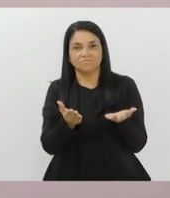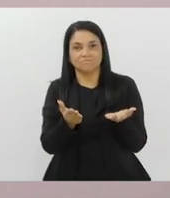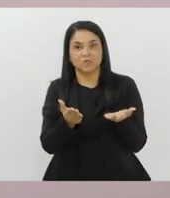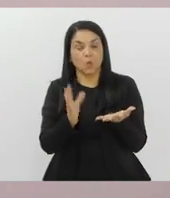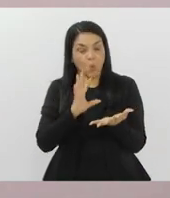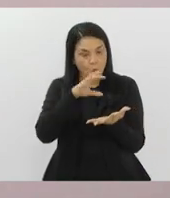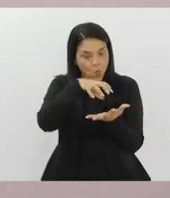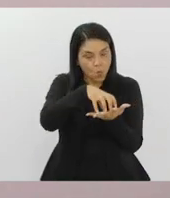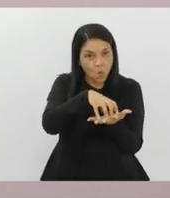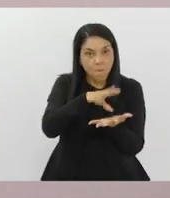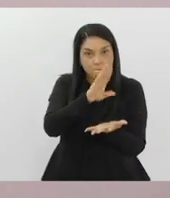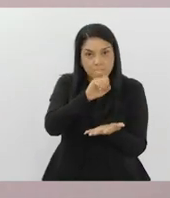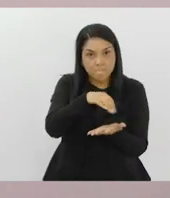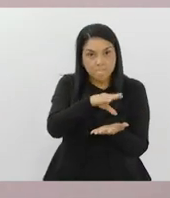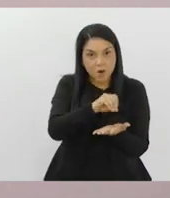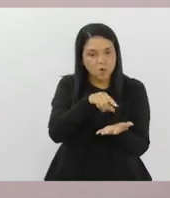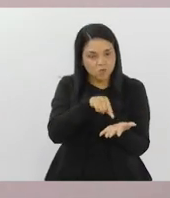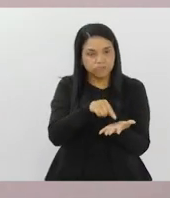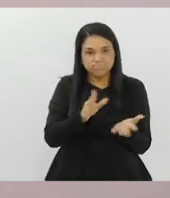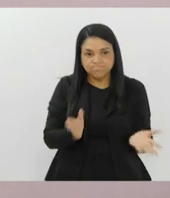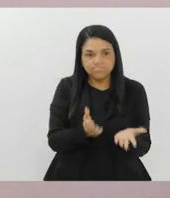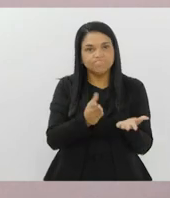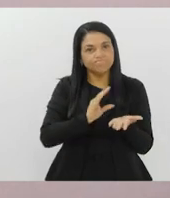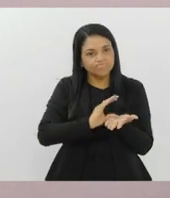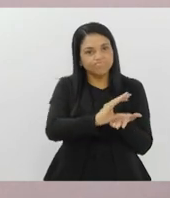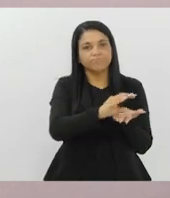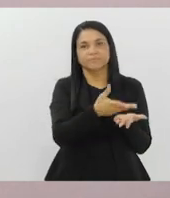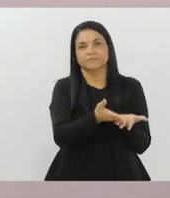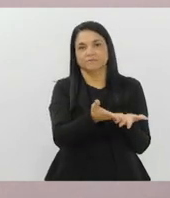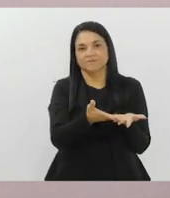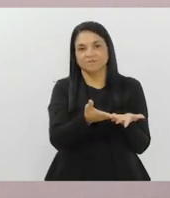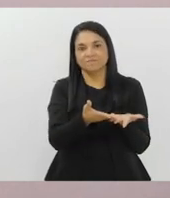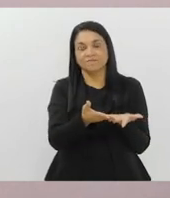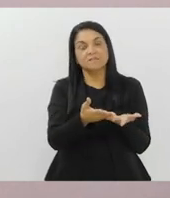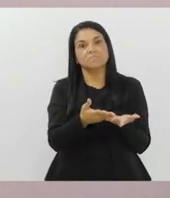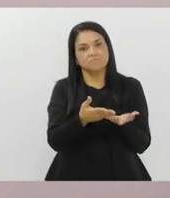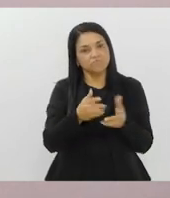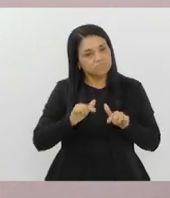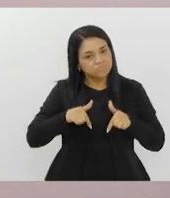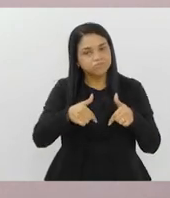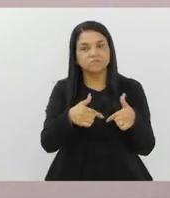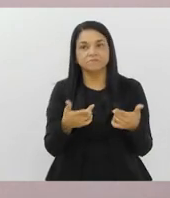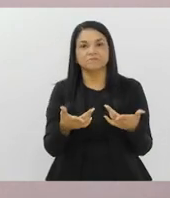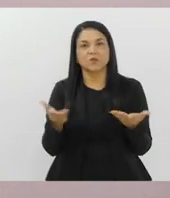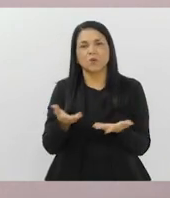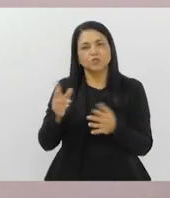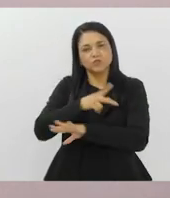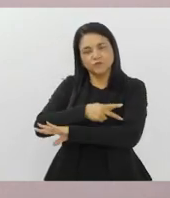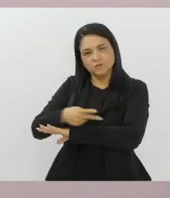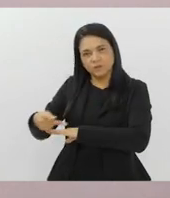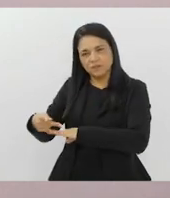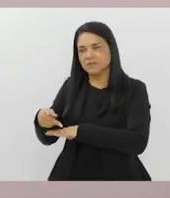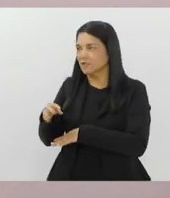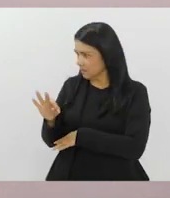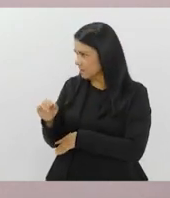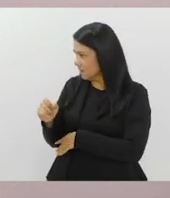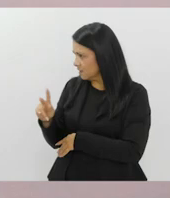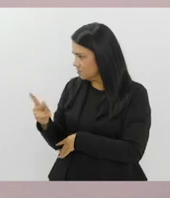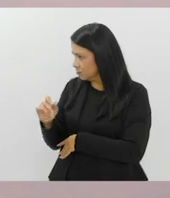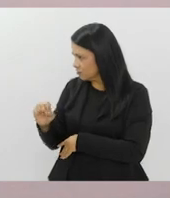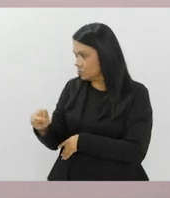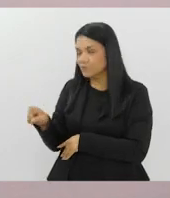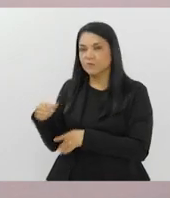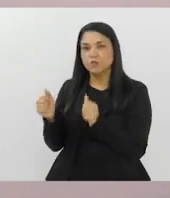banco de leite funcione, ele vai funcionar. Então, assim, hoje a gente foi numa visita, né, Thaís, juntas ali